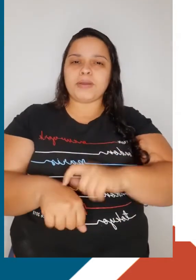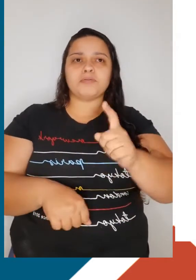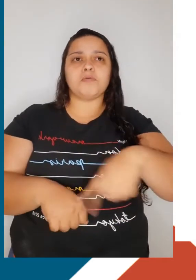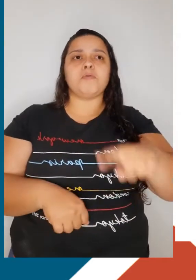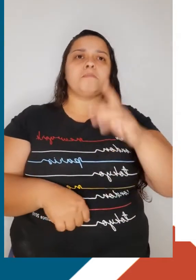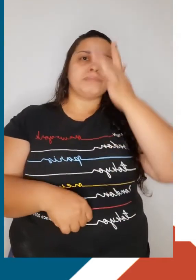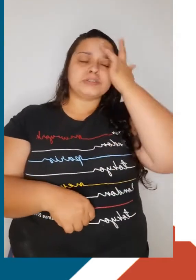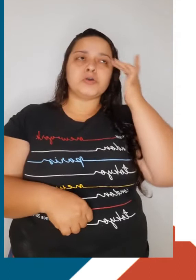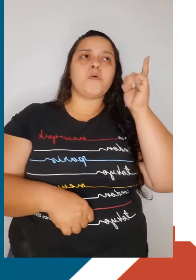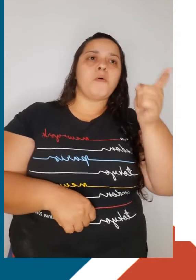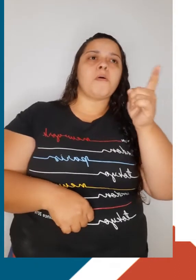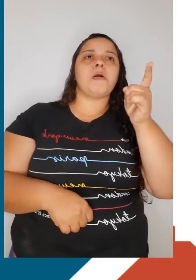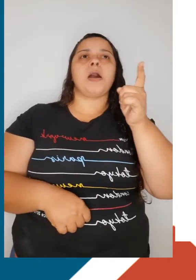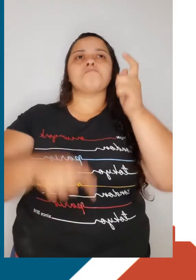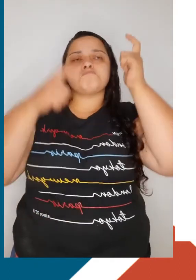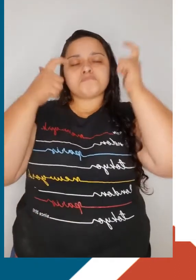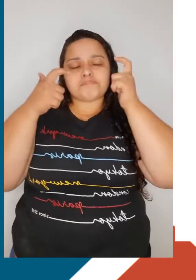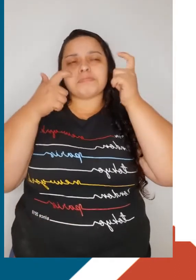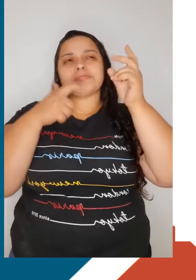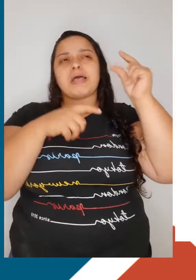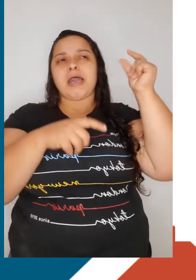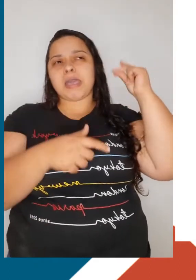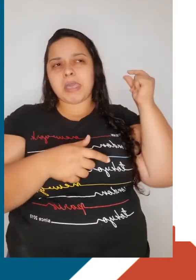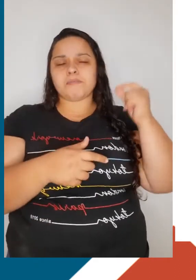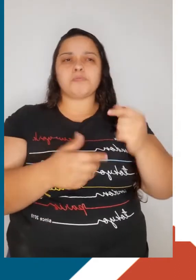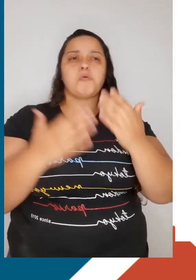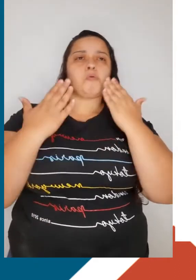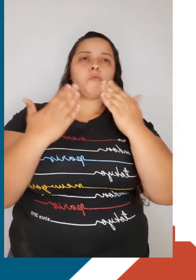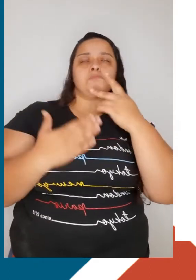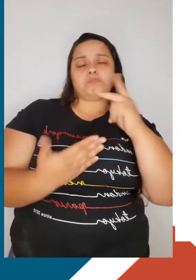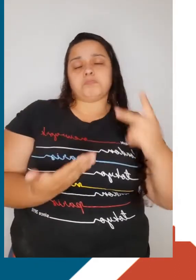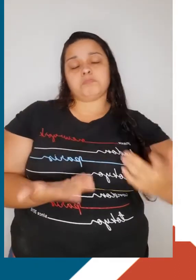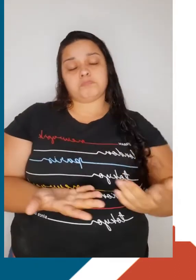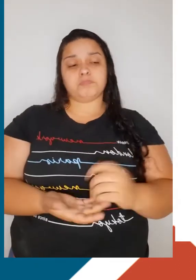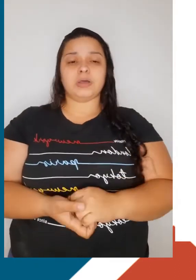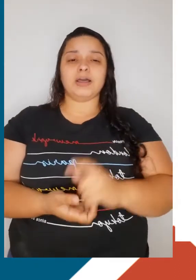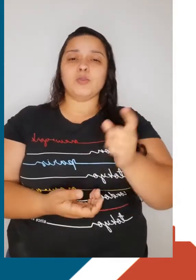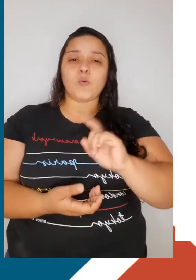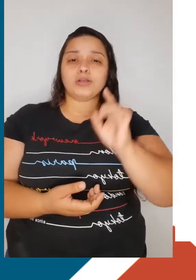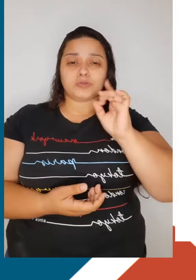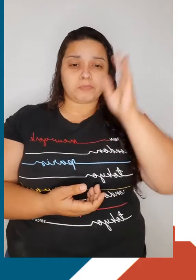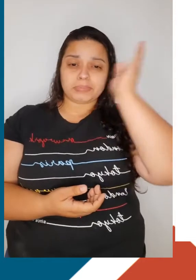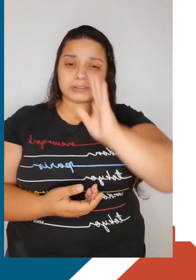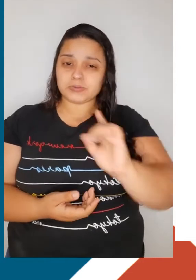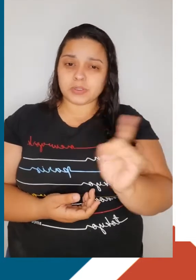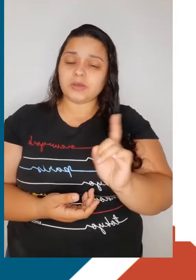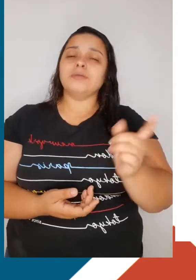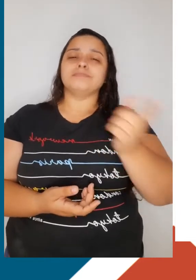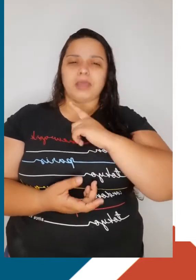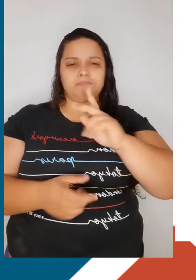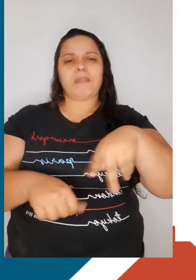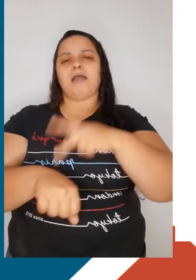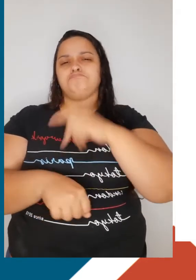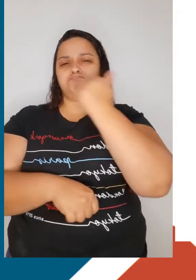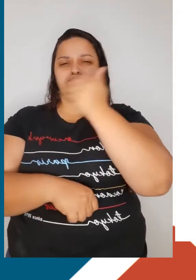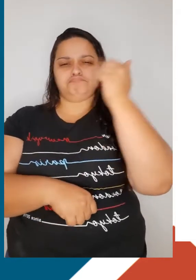no momento em que ela estava sendo questionada aí na época da produção dessa imagem. Mas esse tipo de representação sobre a independência não é exclusivo do Brasil,